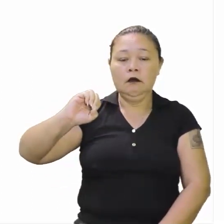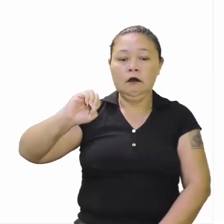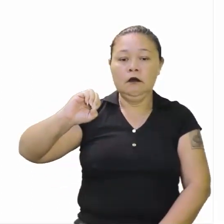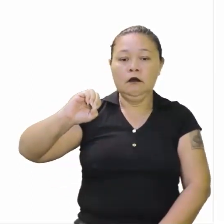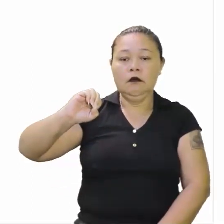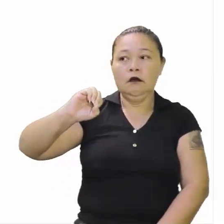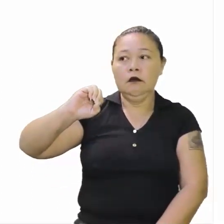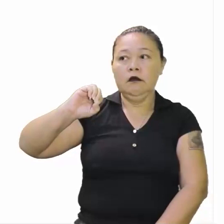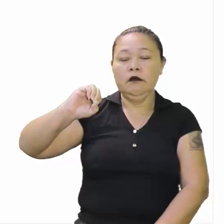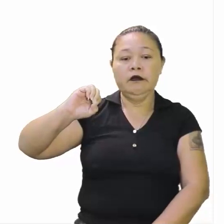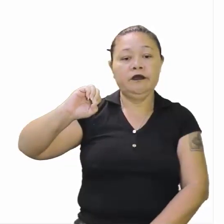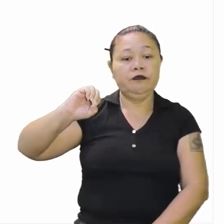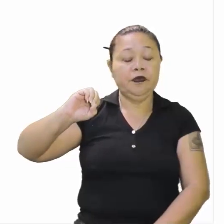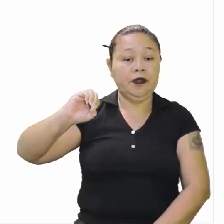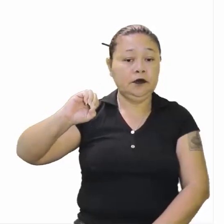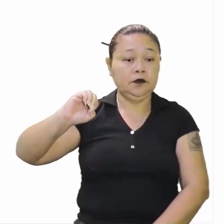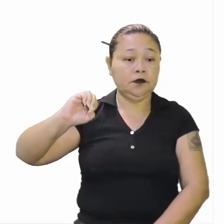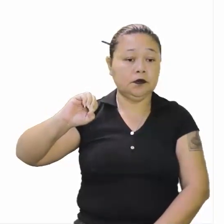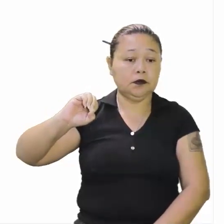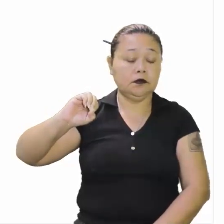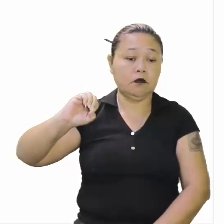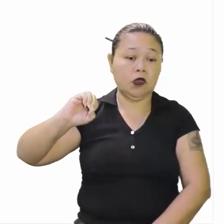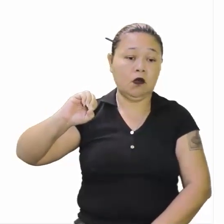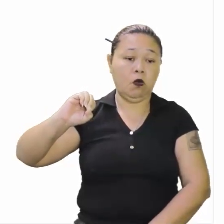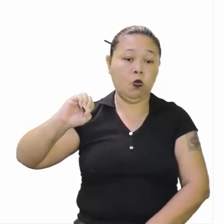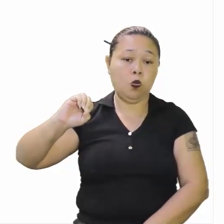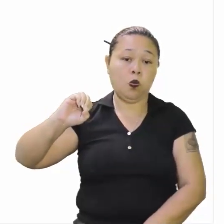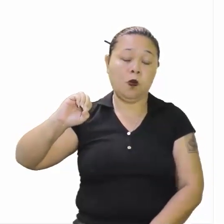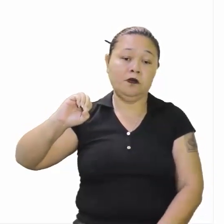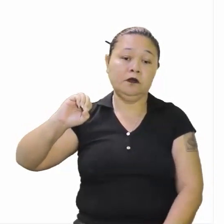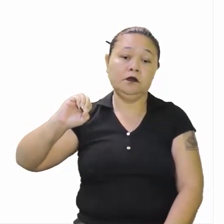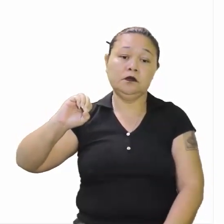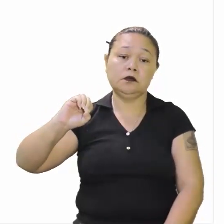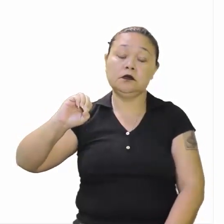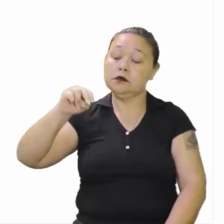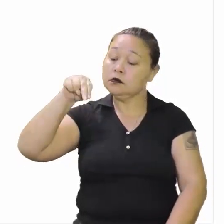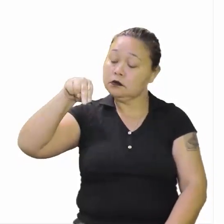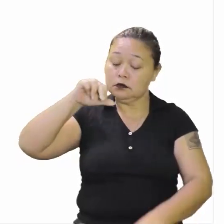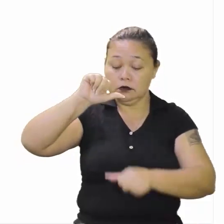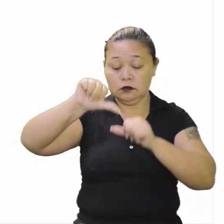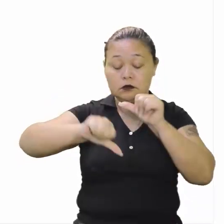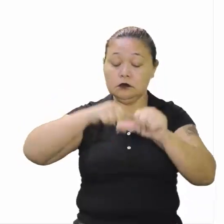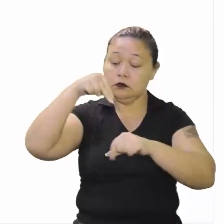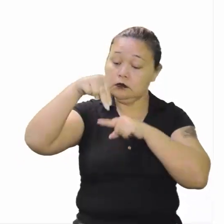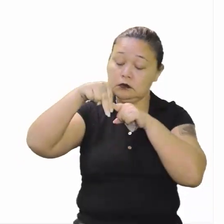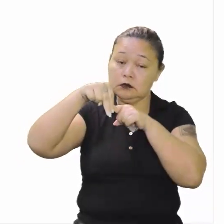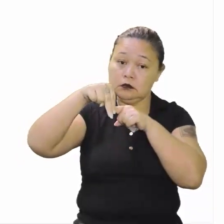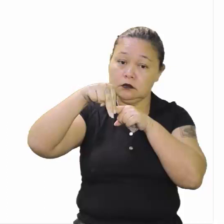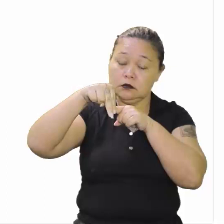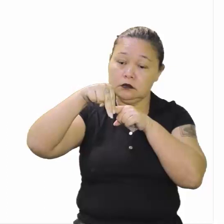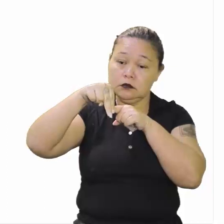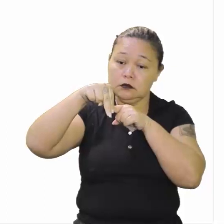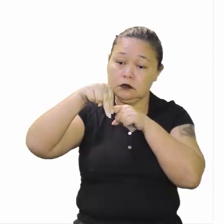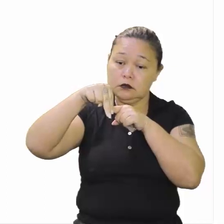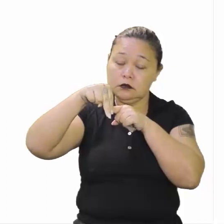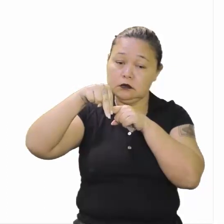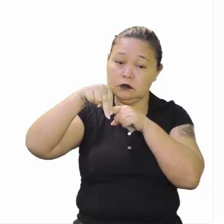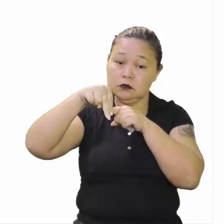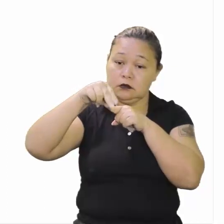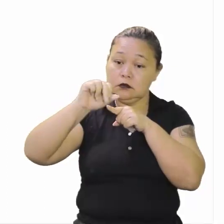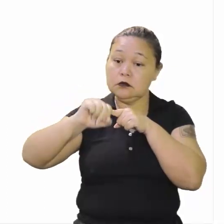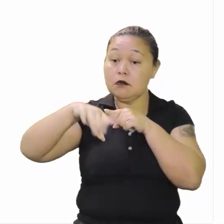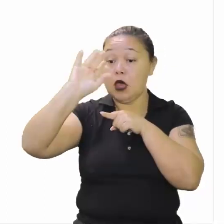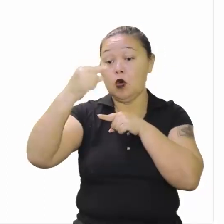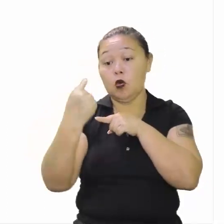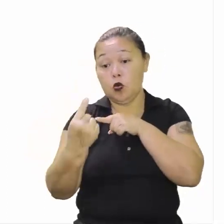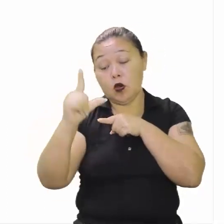Agora, para me transformar em o n que seja maior que 1